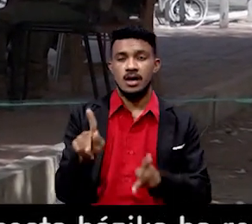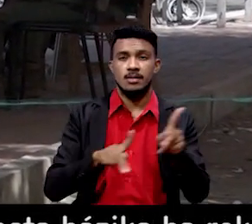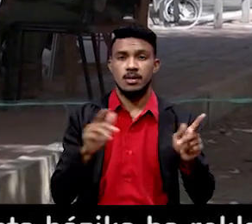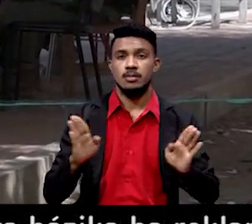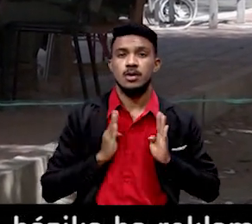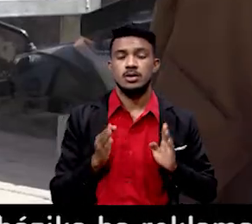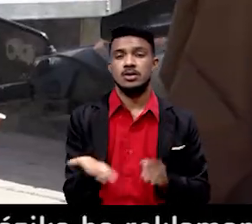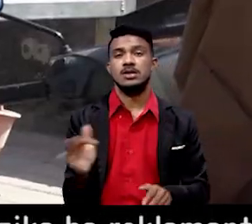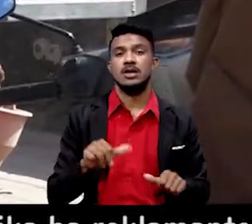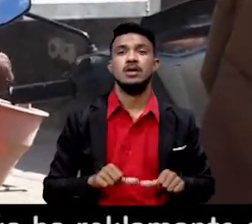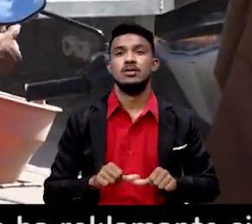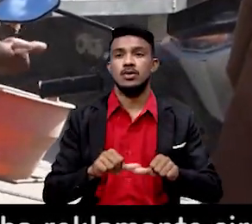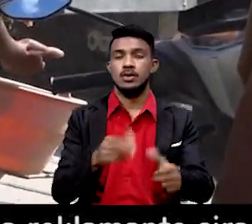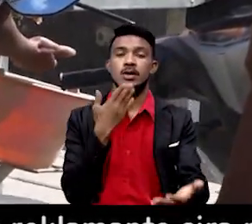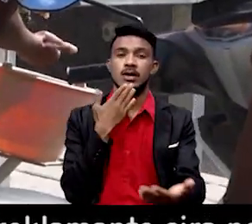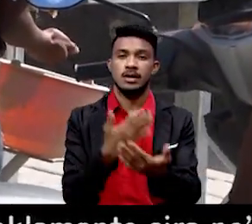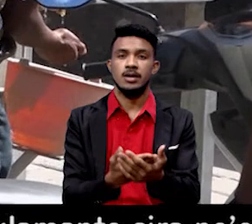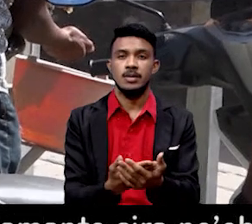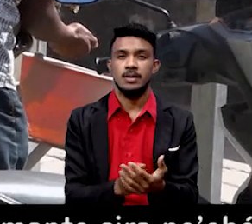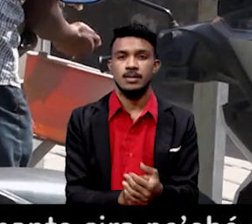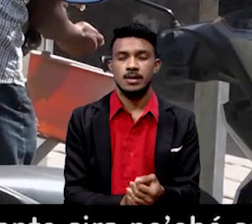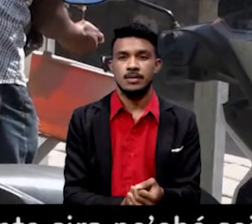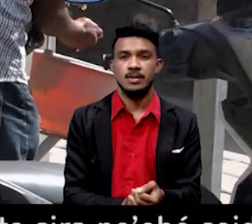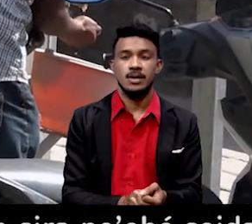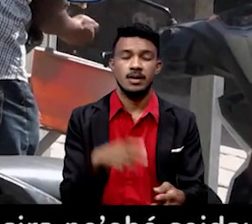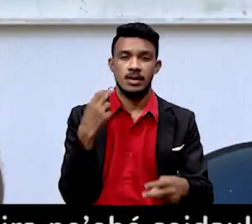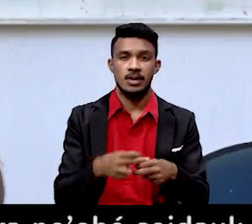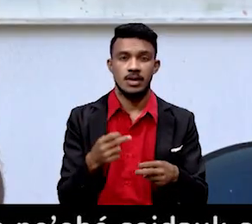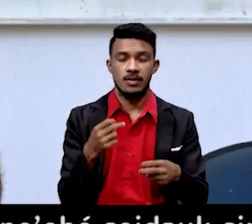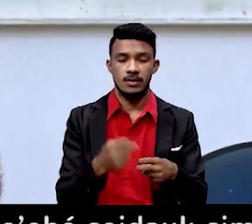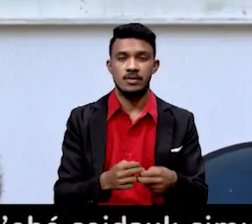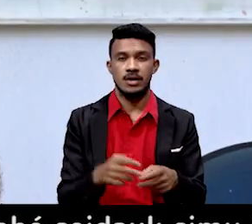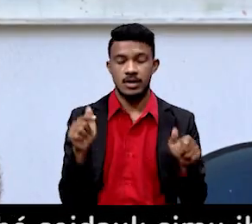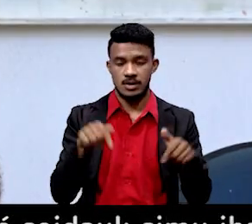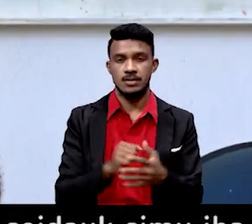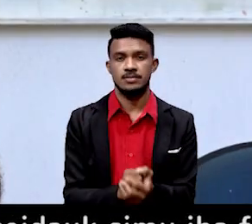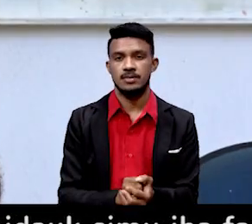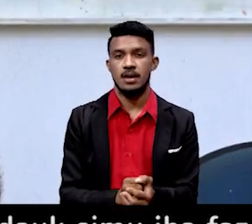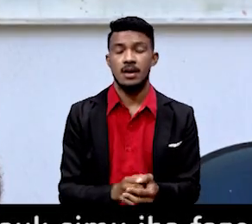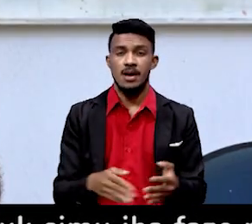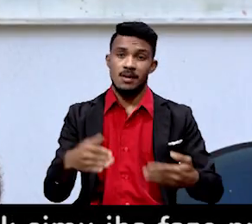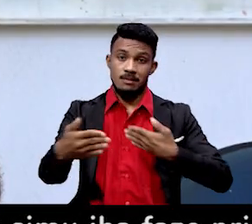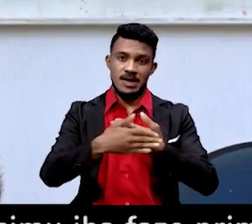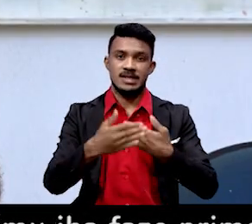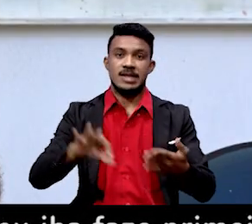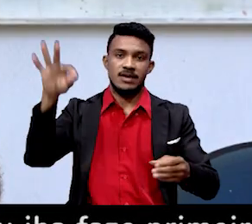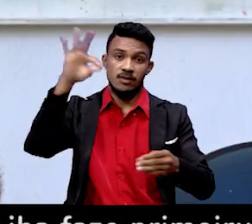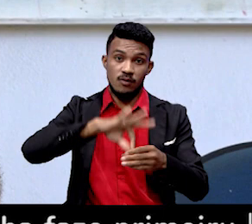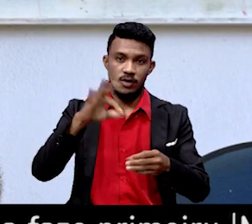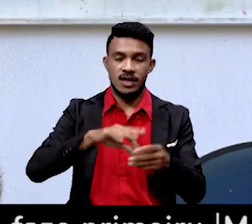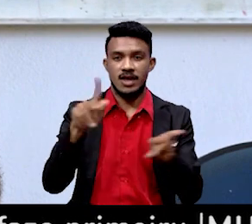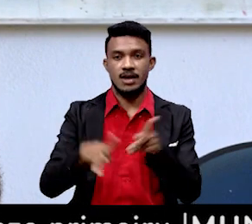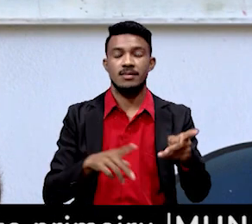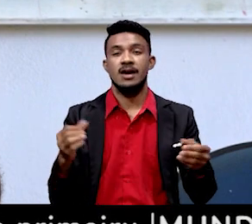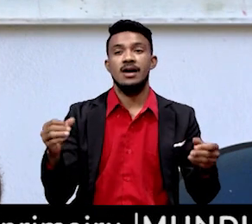continua seguro e privilégio ni alara. Agora tu basically sound no ema hakarak halo movimento